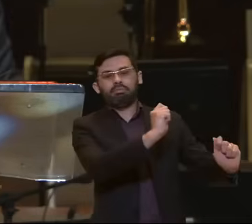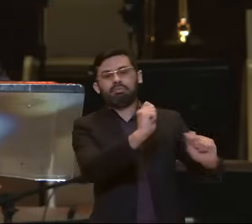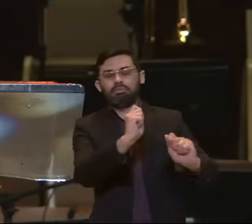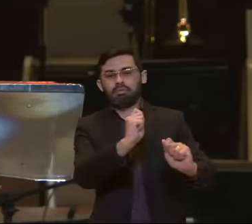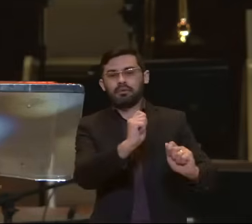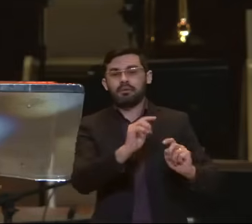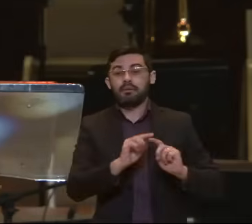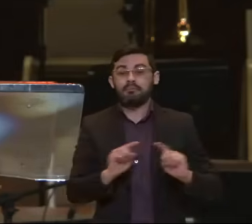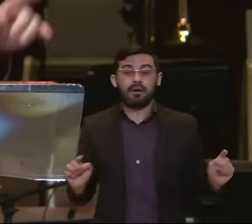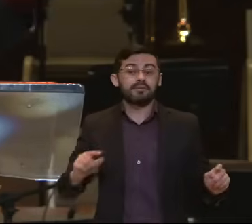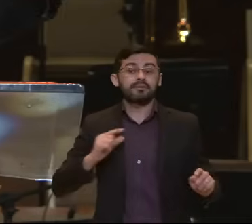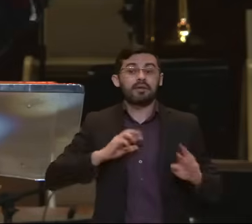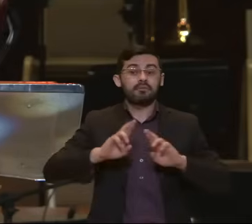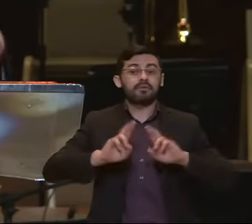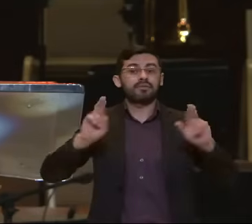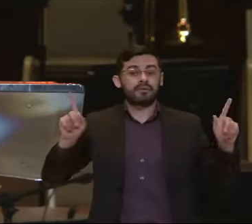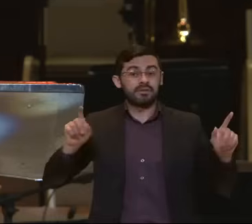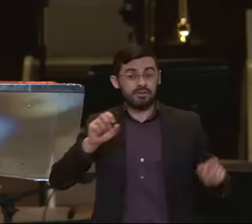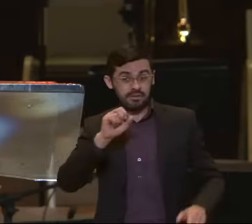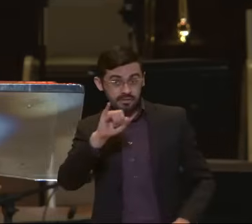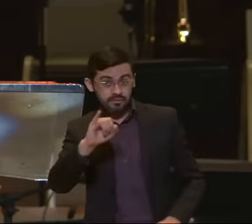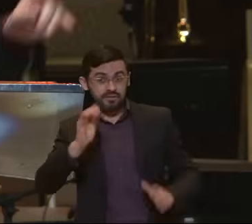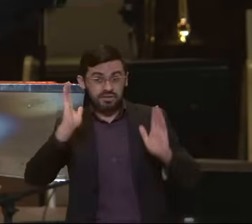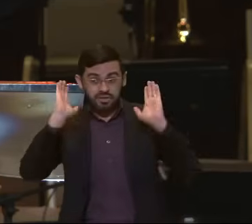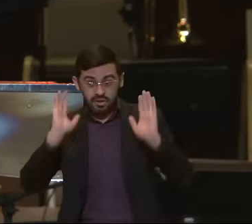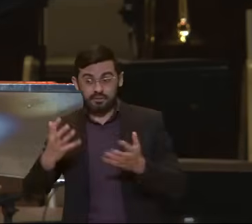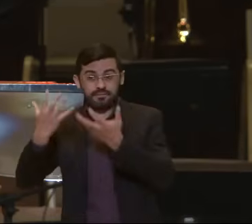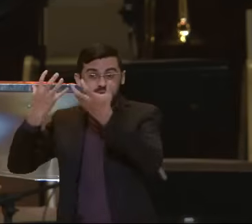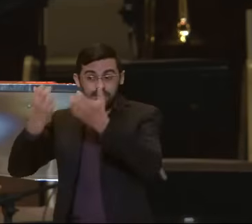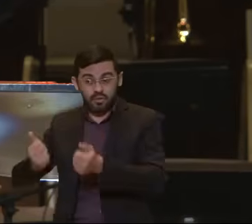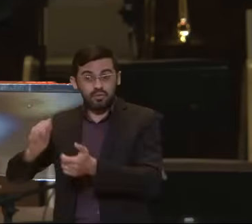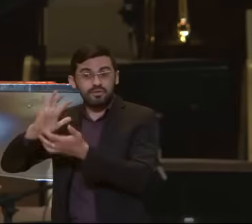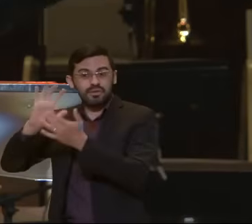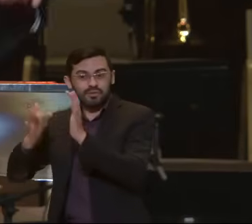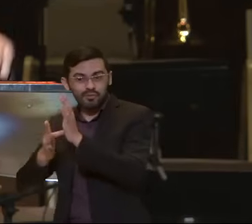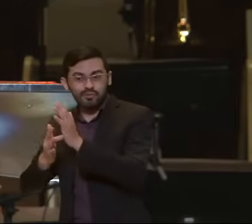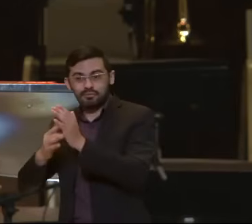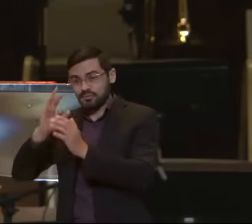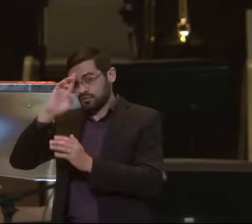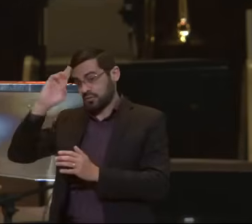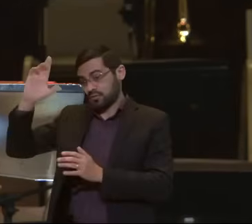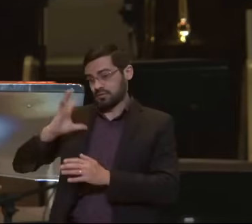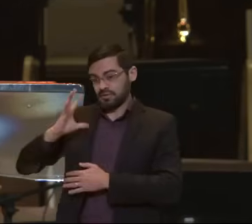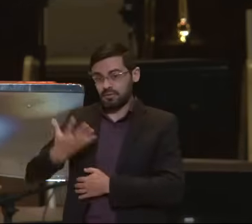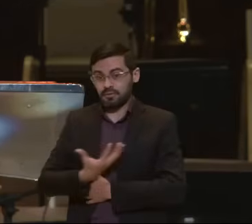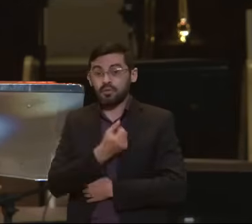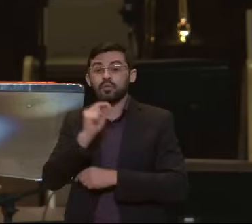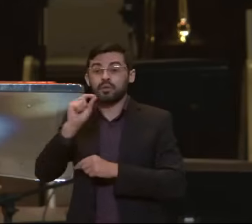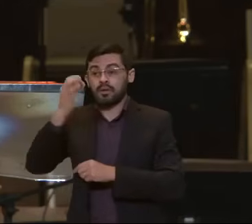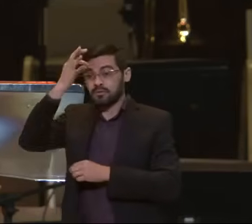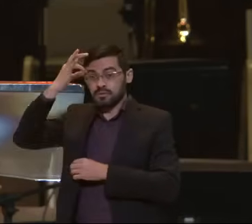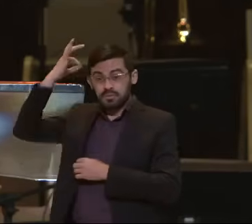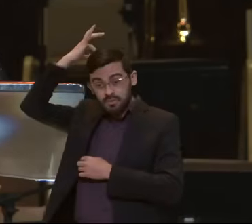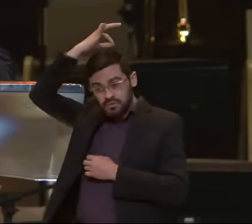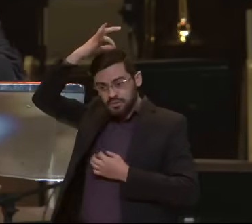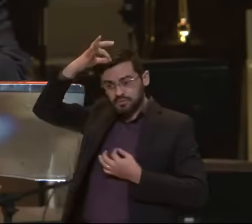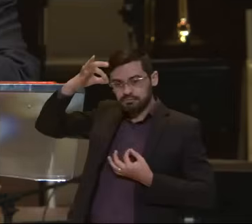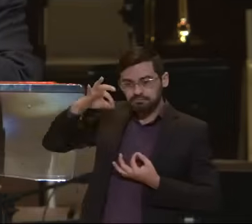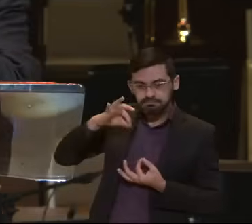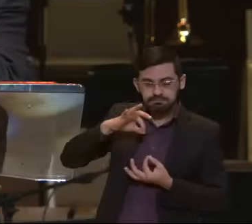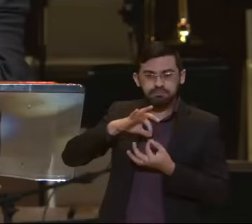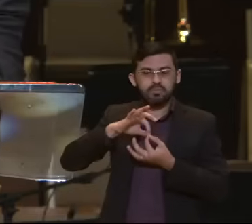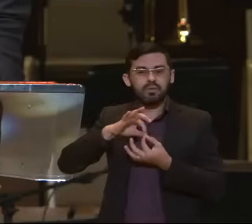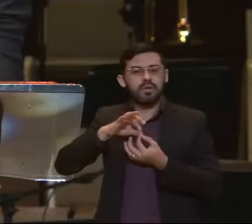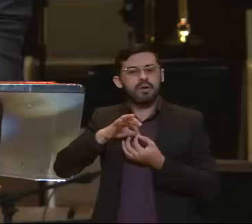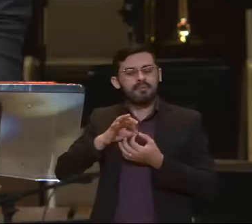Mas há uma diferença: se você é nascido de novo em Cristo Jesus, o Espírito de Deus está aí também. E o Espírito de Deus